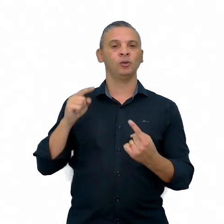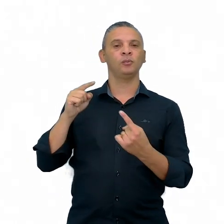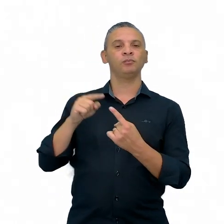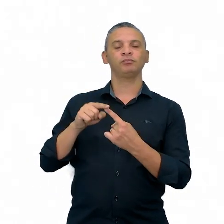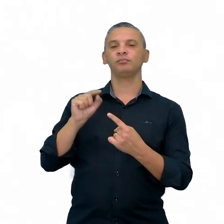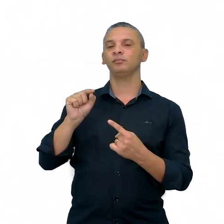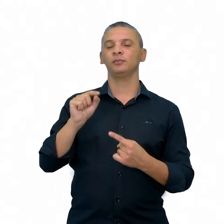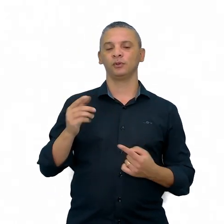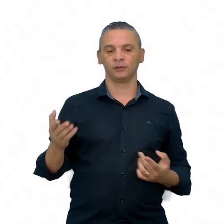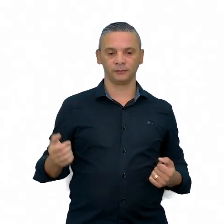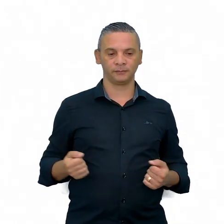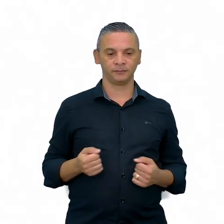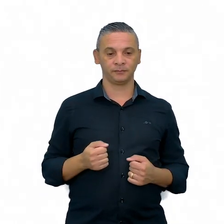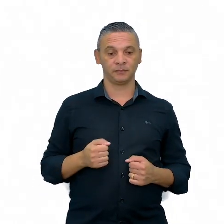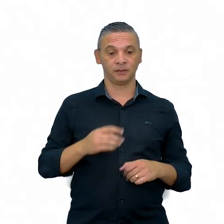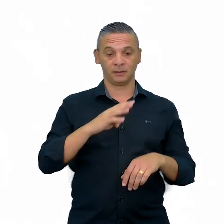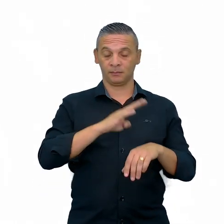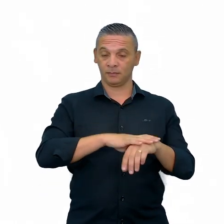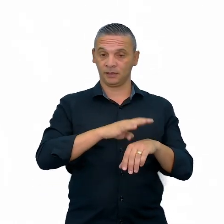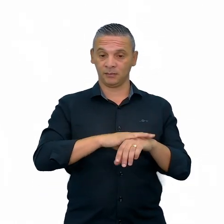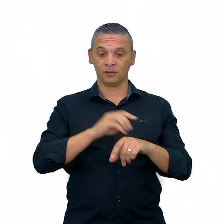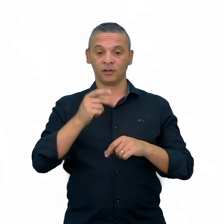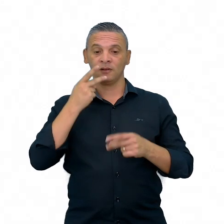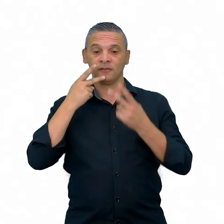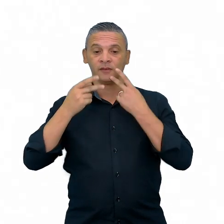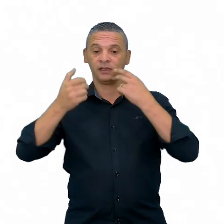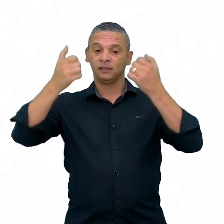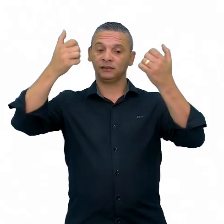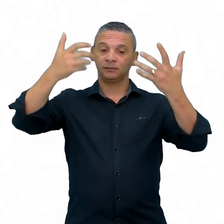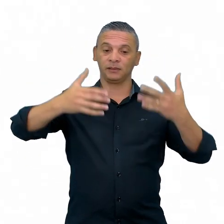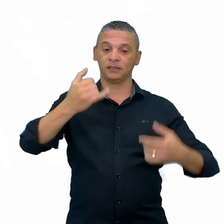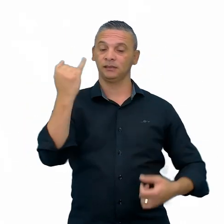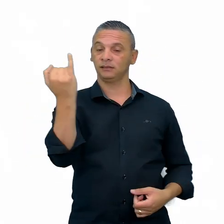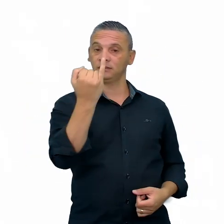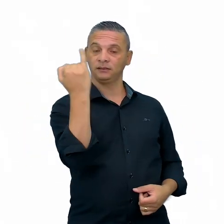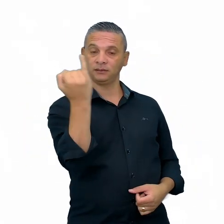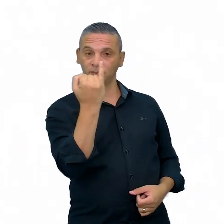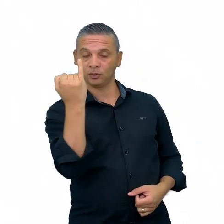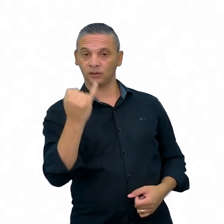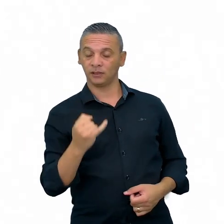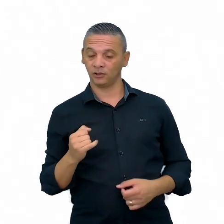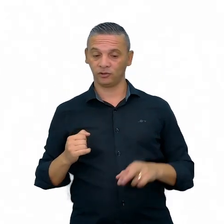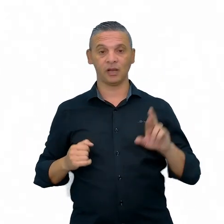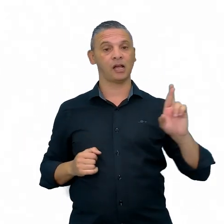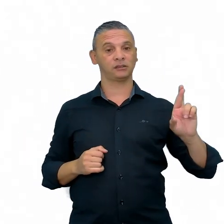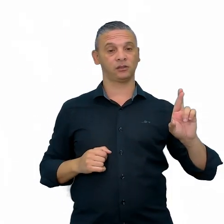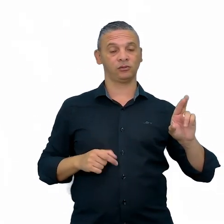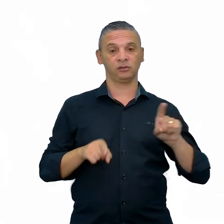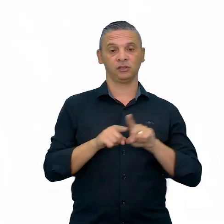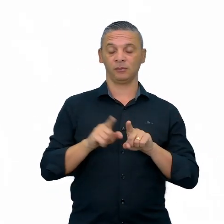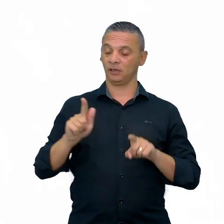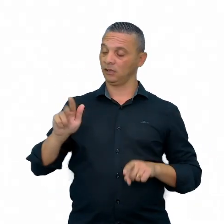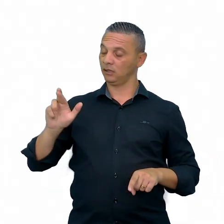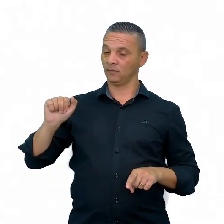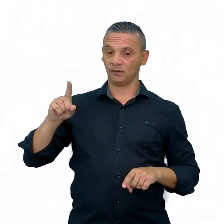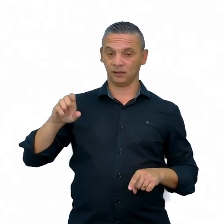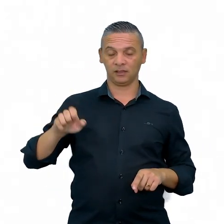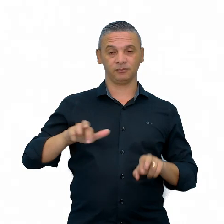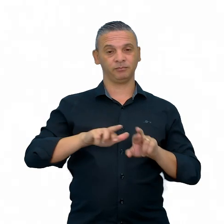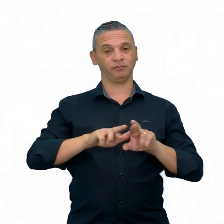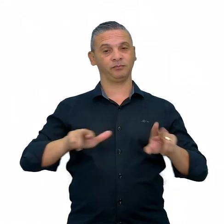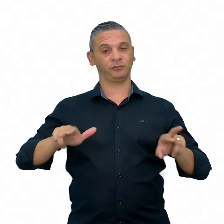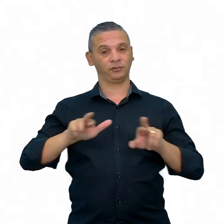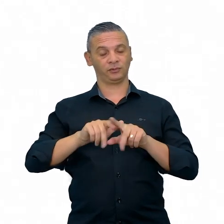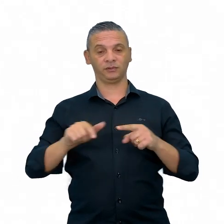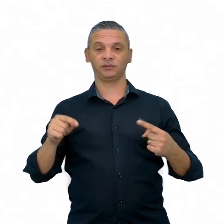do conhecimento matemático é falar sobre a importância da razão entre as grandezas de espécies diferentes e as